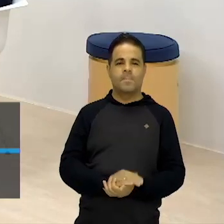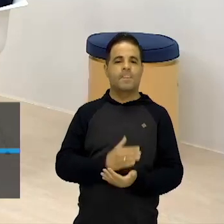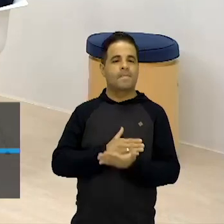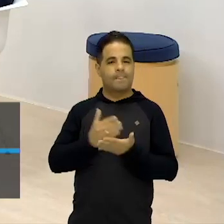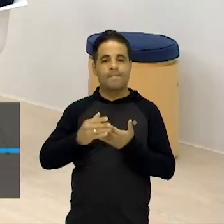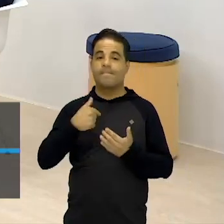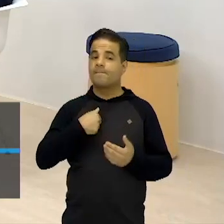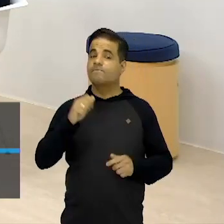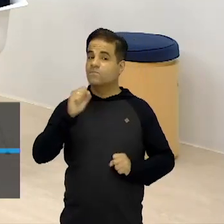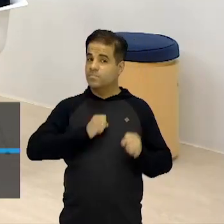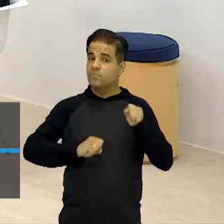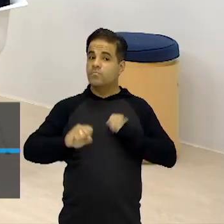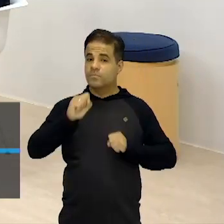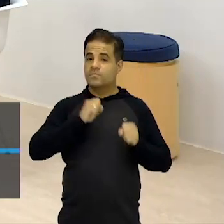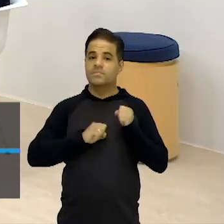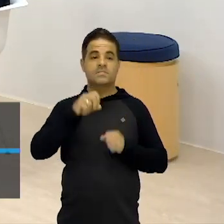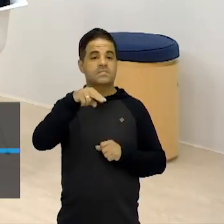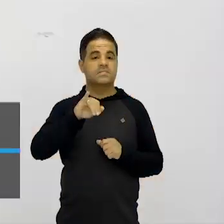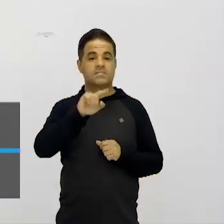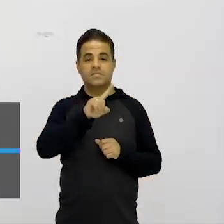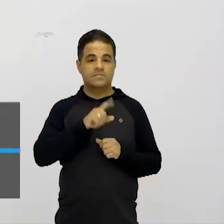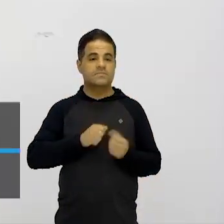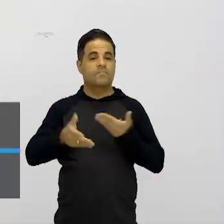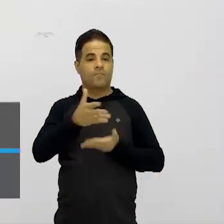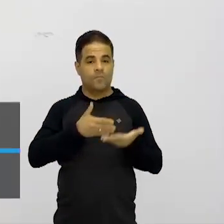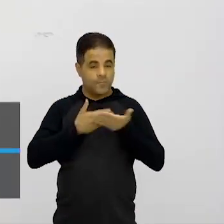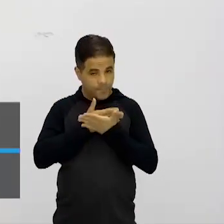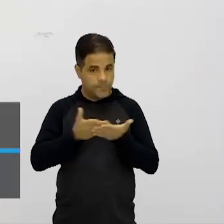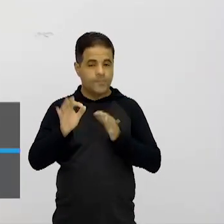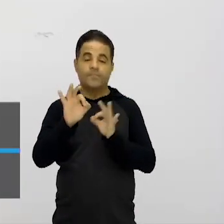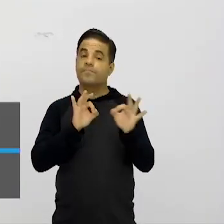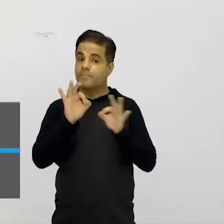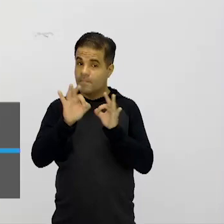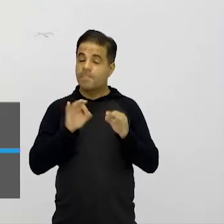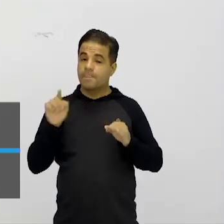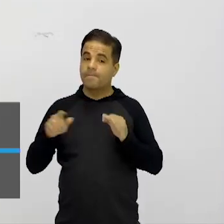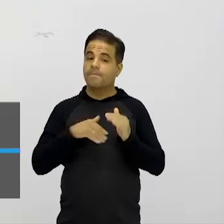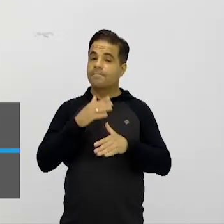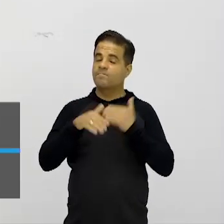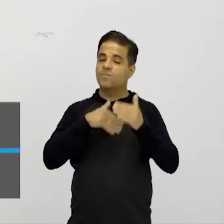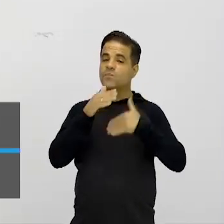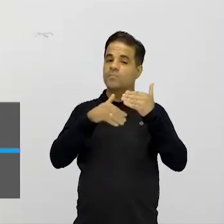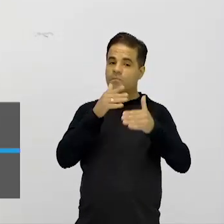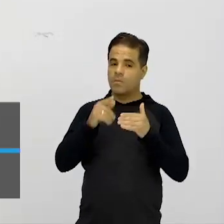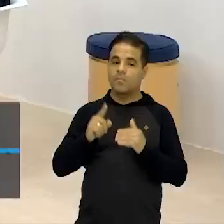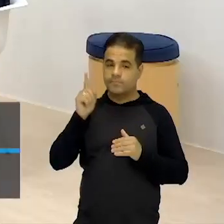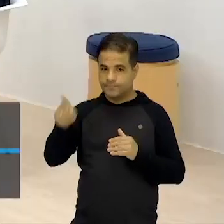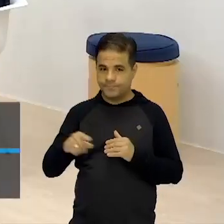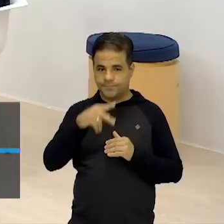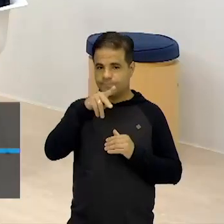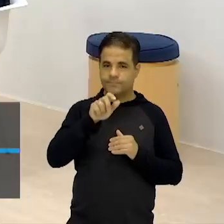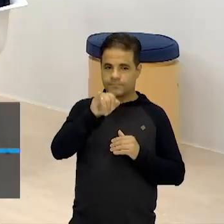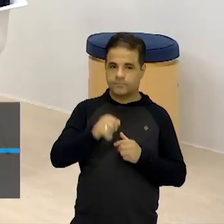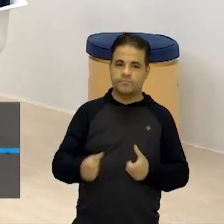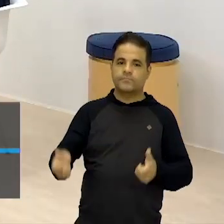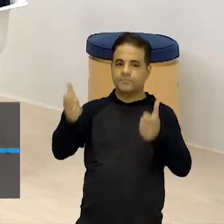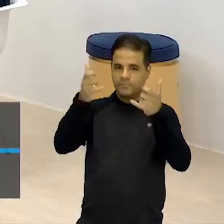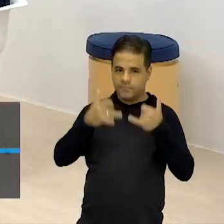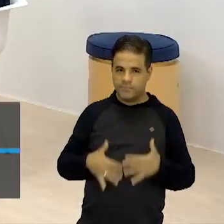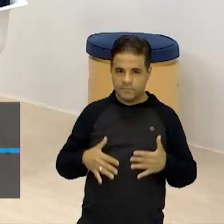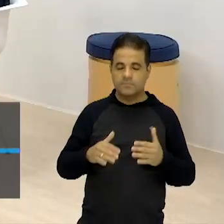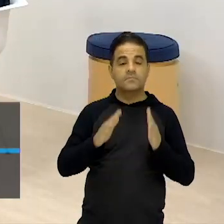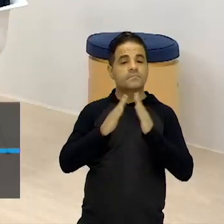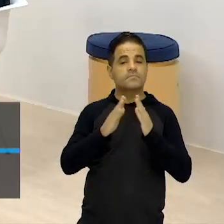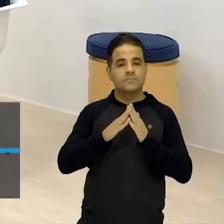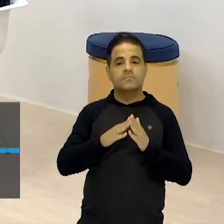Eu estou muito ansiosa até para a Nilza compartilhar aí com vocês os projetos que ela desenvolve lá na PEI. Conta um pouquinho para quem